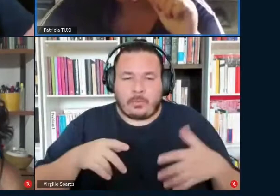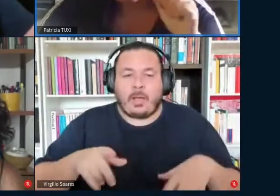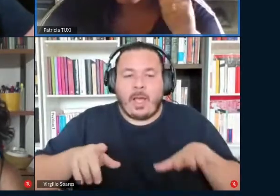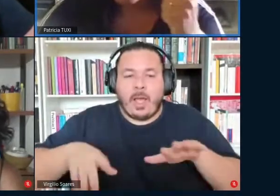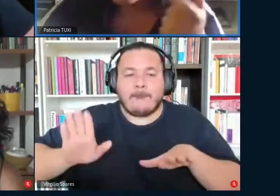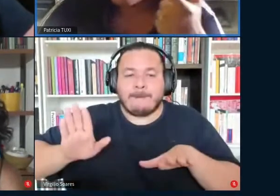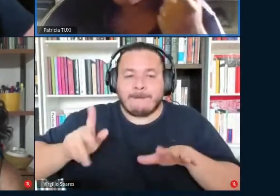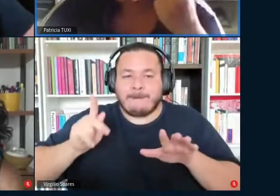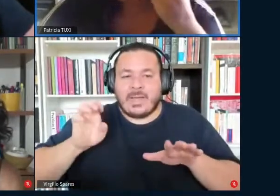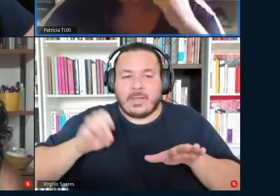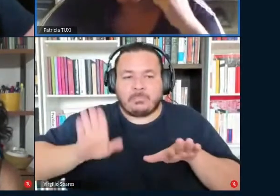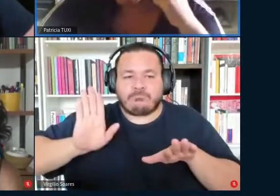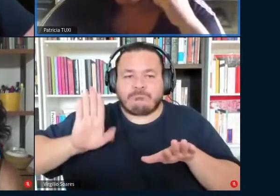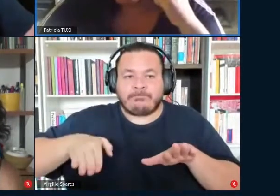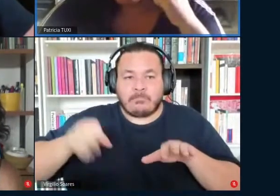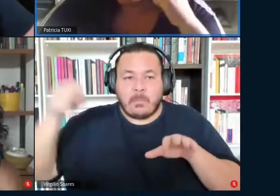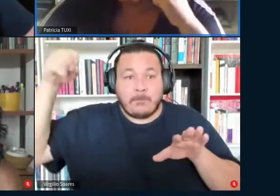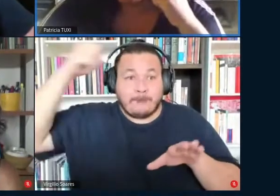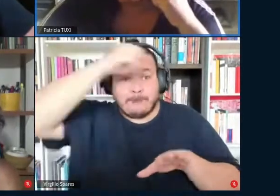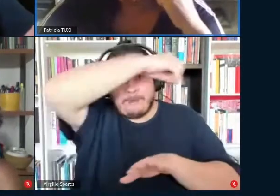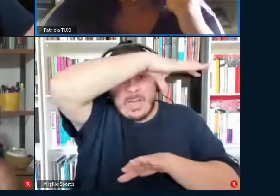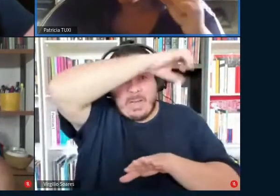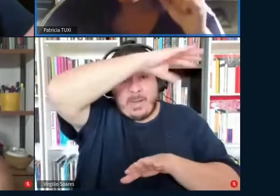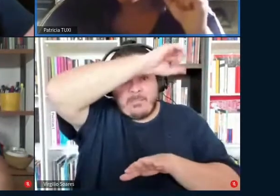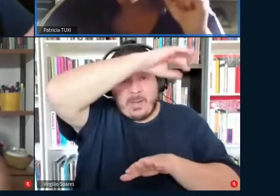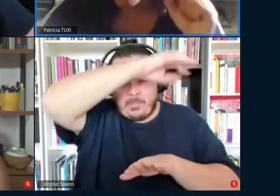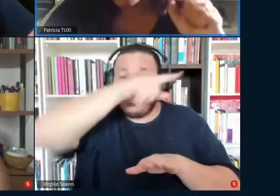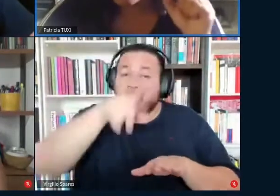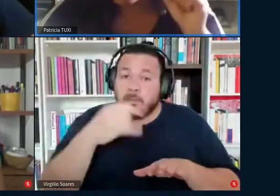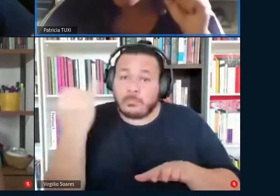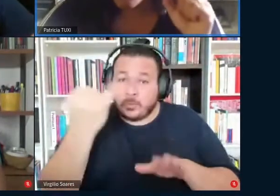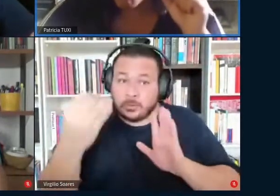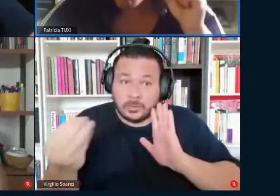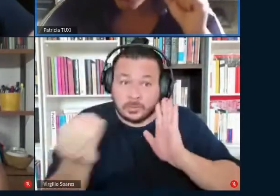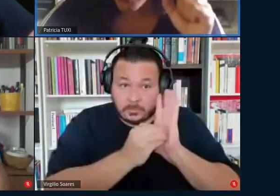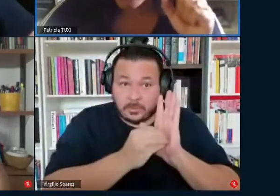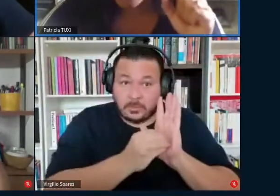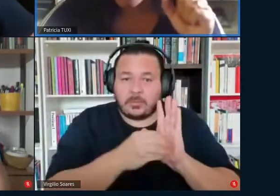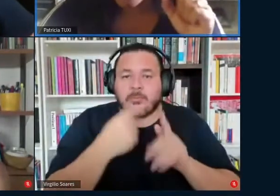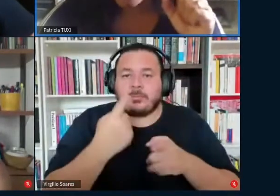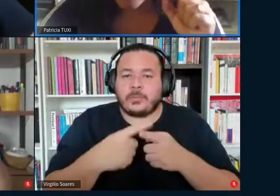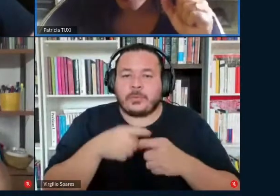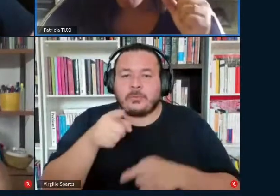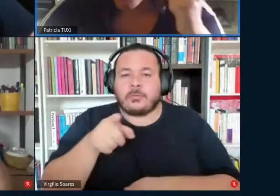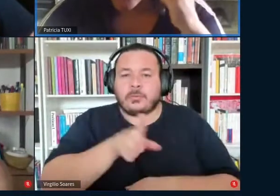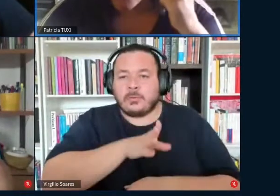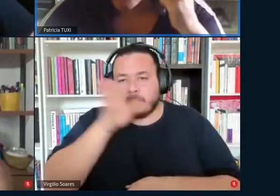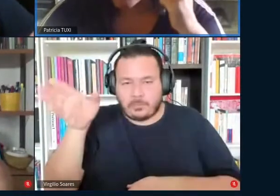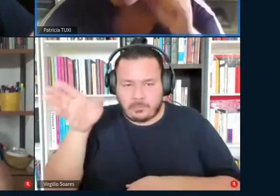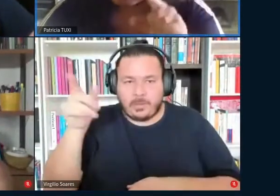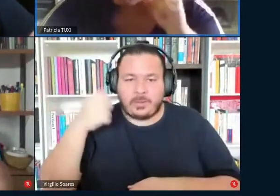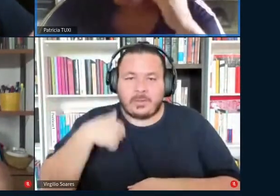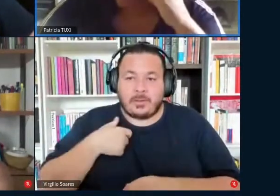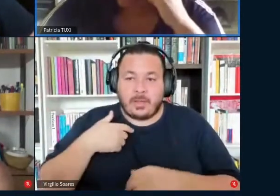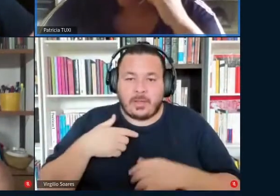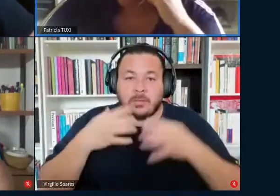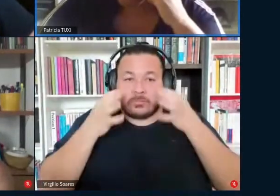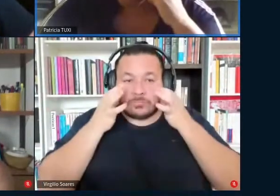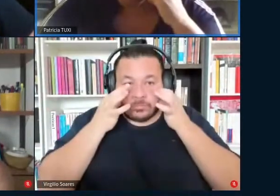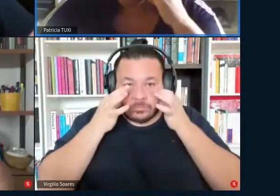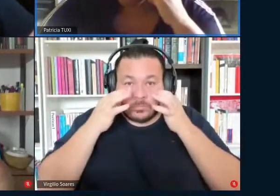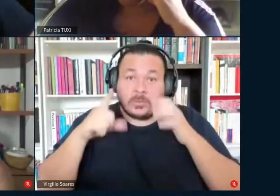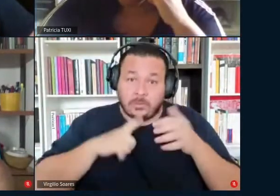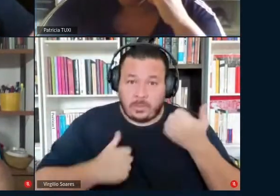pânico. E é interessante que isso fique registrado, Pierre, porque quando vocês vão para a plenária, ao vivo, tem o